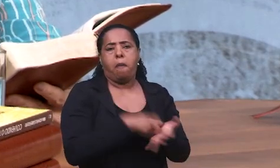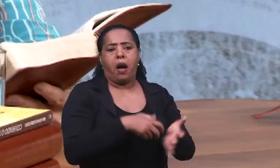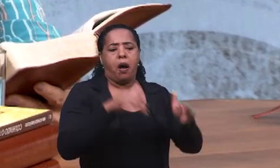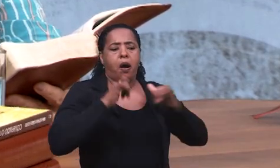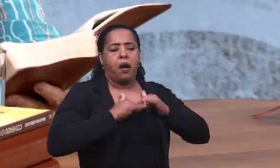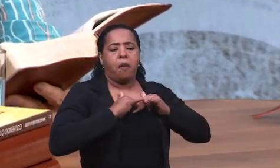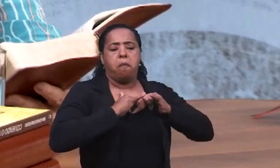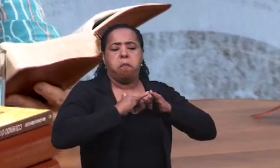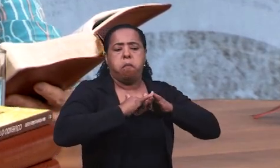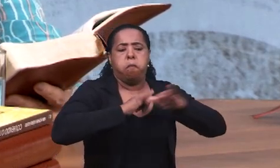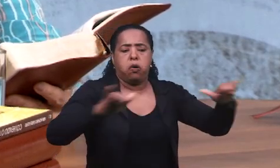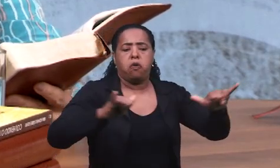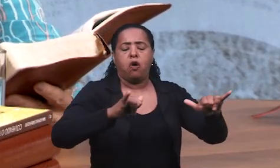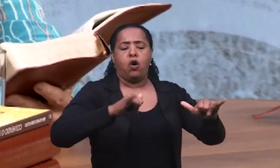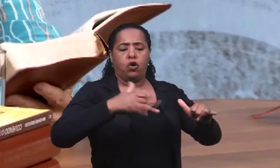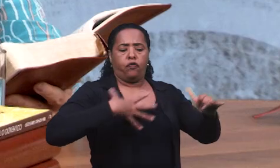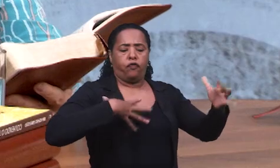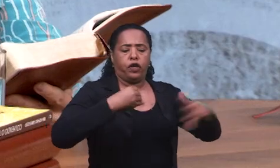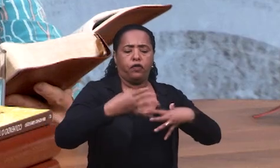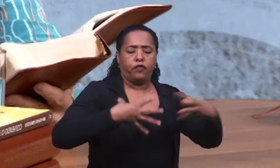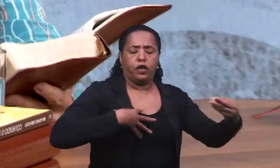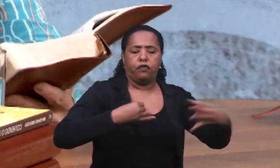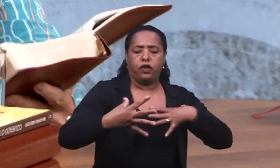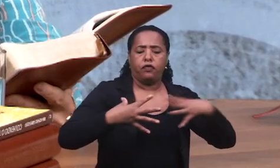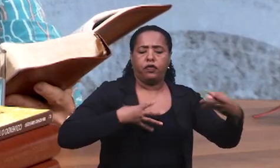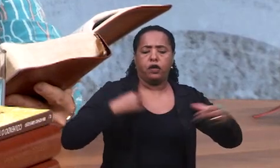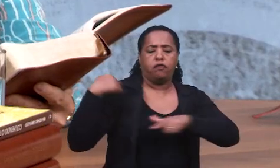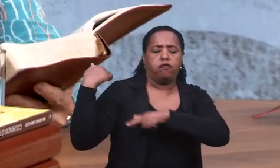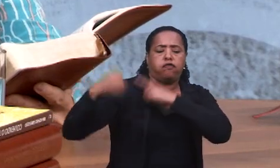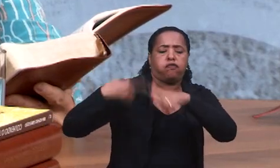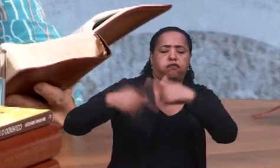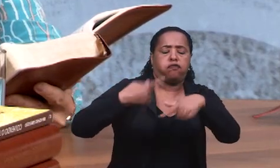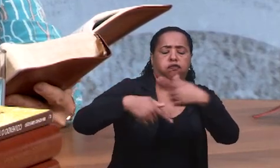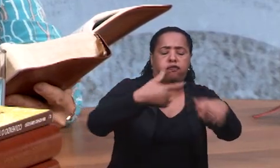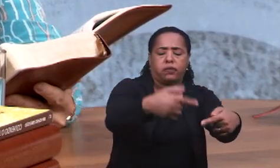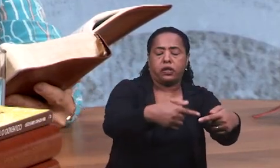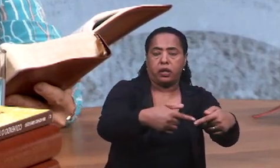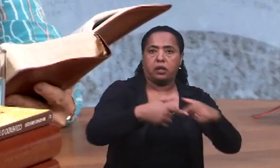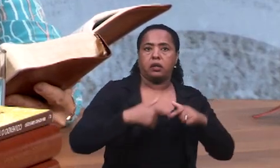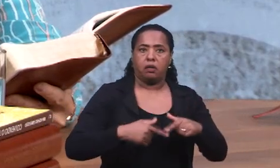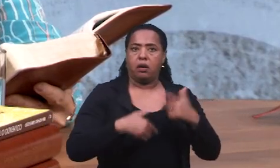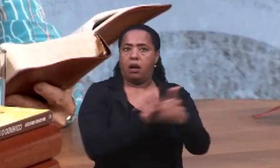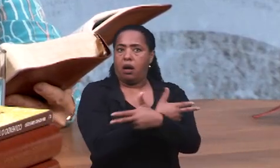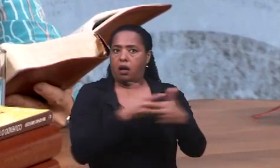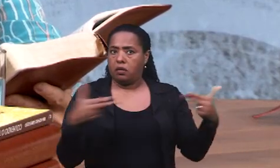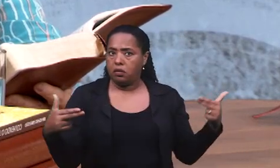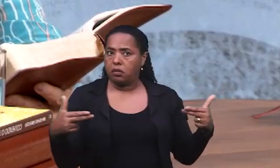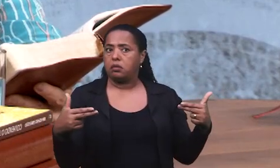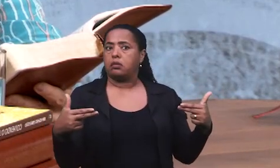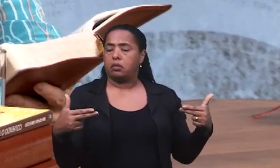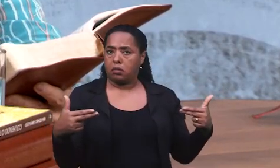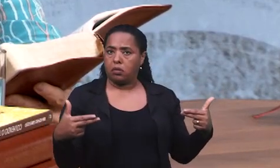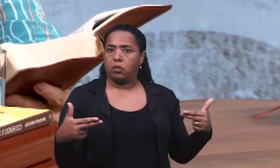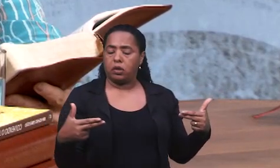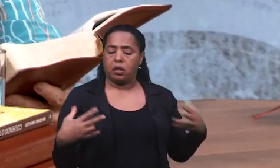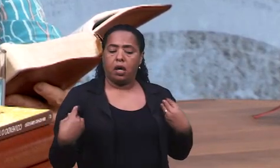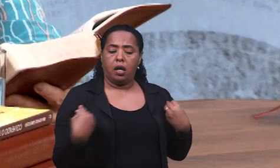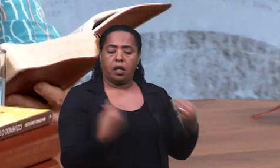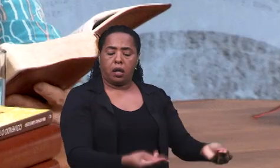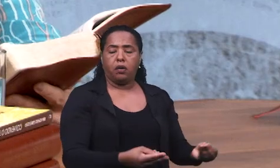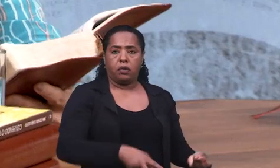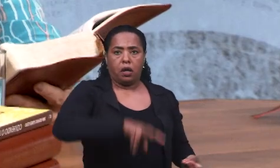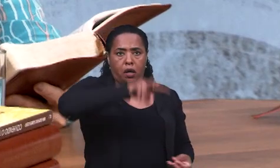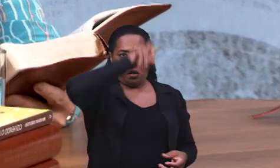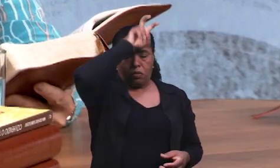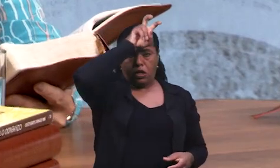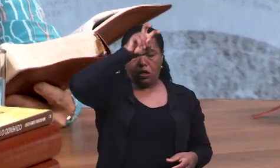aos ouvidos de teus filhos e dos filhos de teus filhos as coisas que obrei no Egito e os